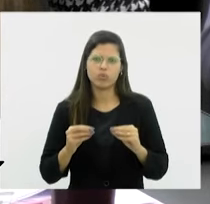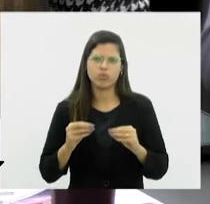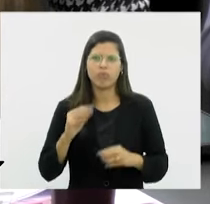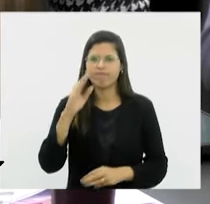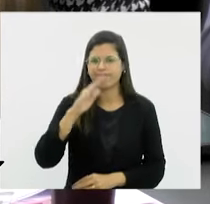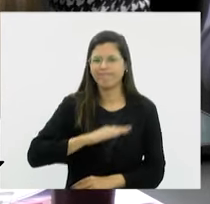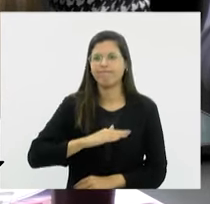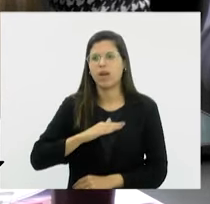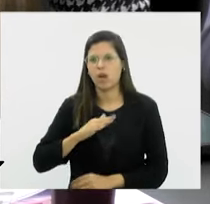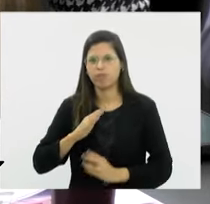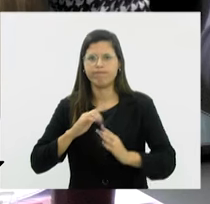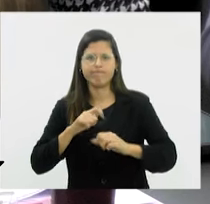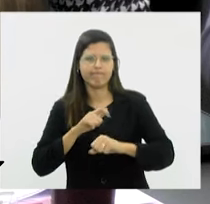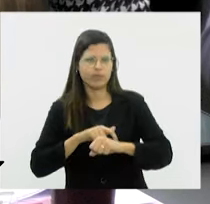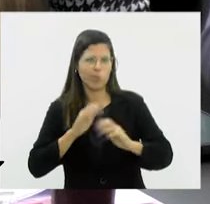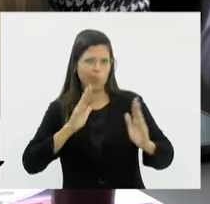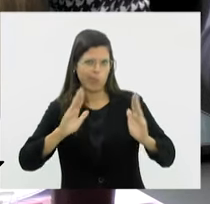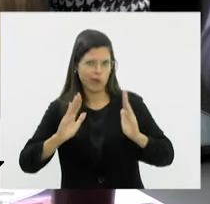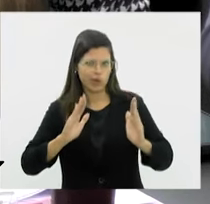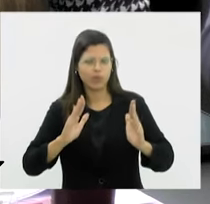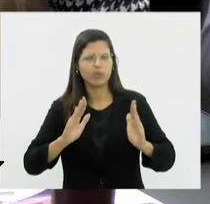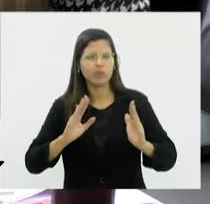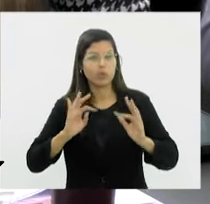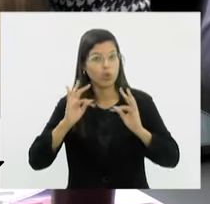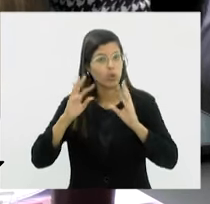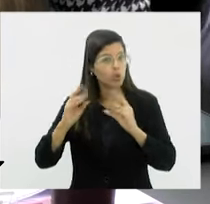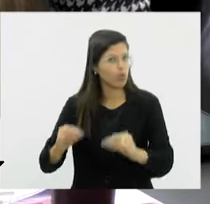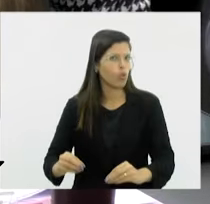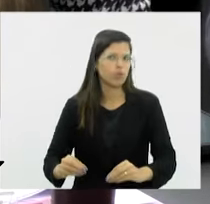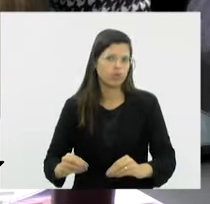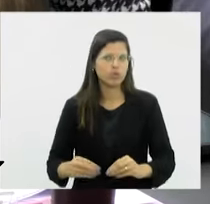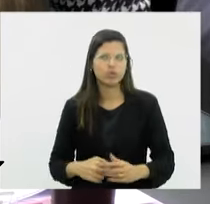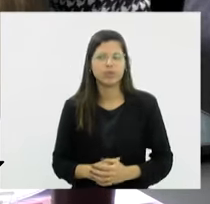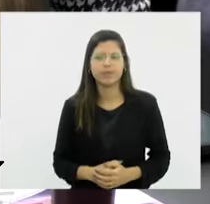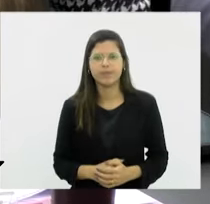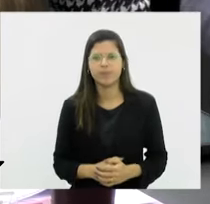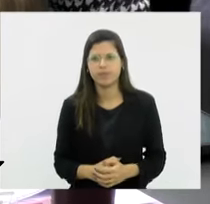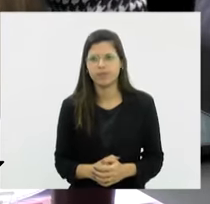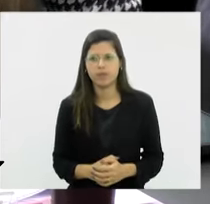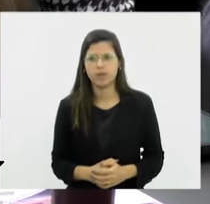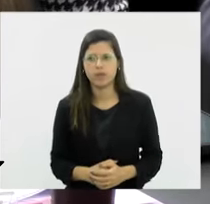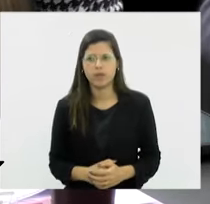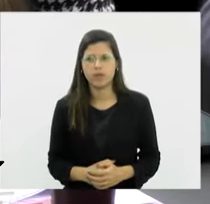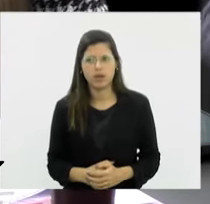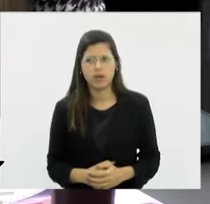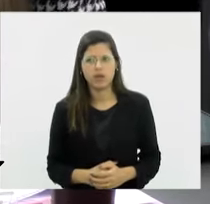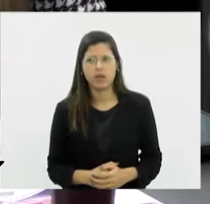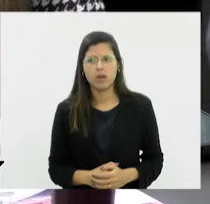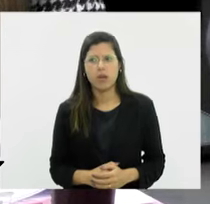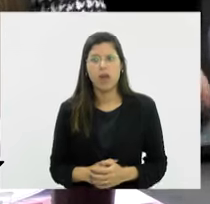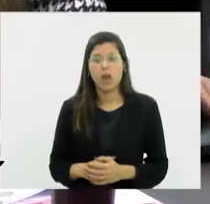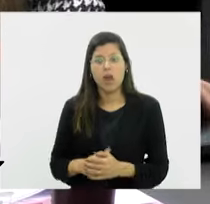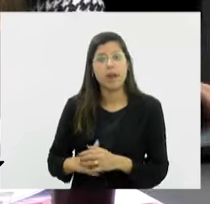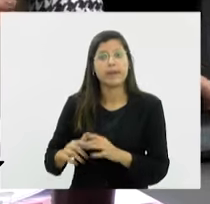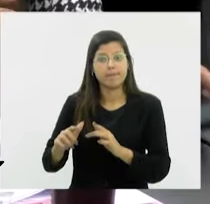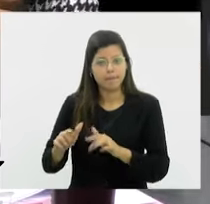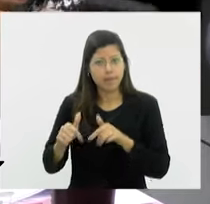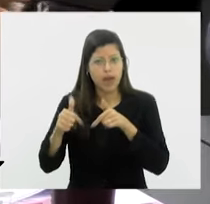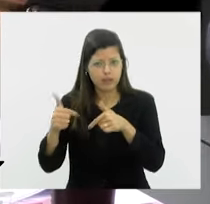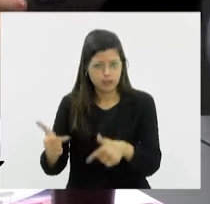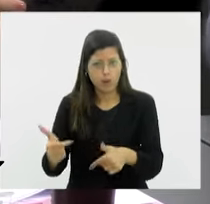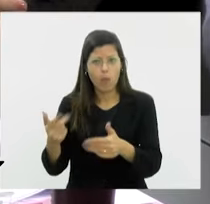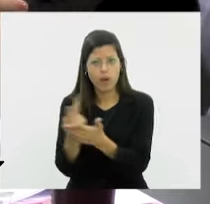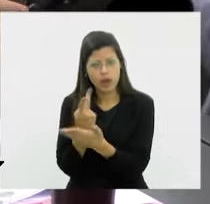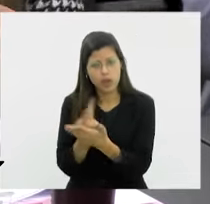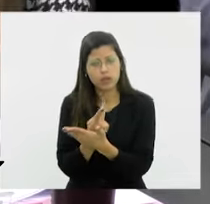deste momento. Perfeito. Todo e qualquer. Veja, os excessos aconteceram de ambos os lados. Por